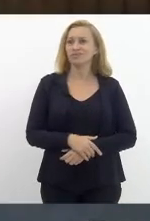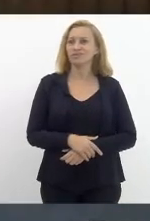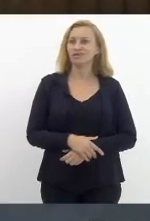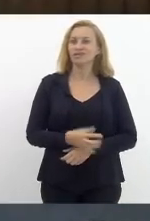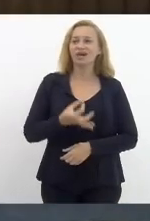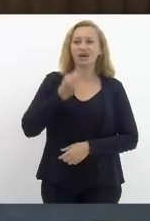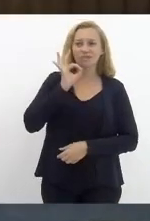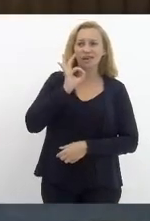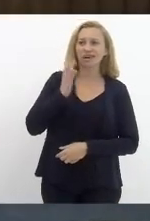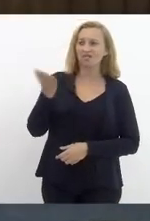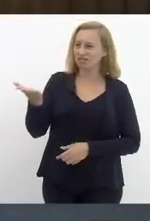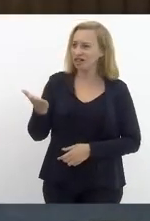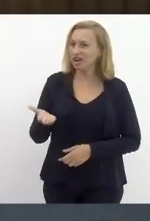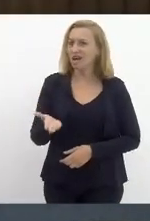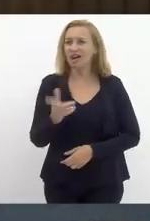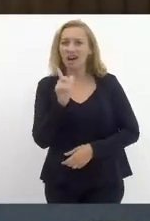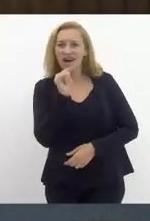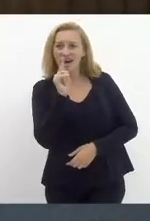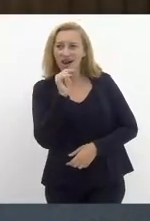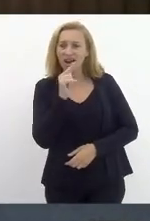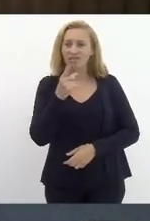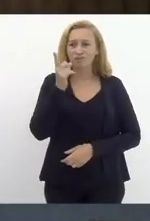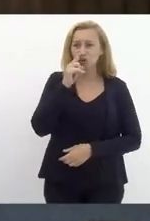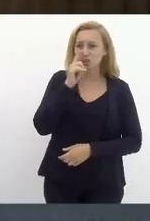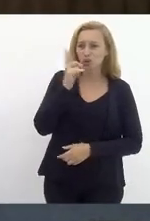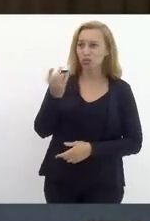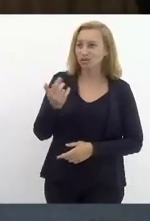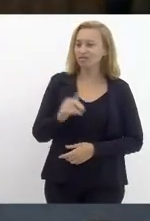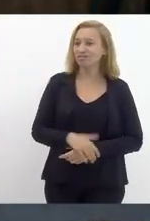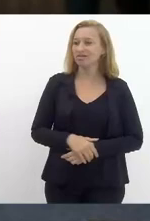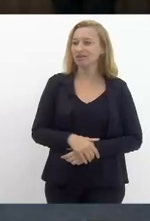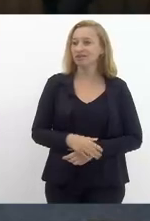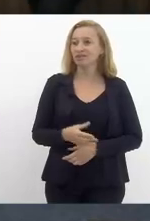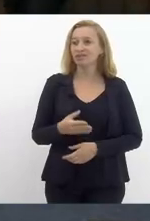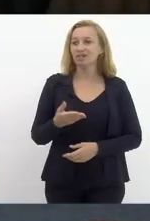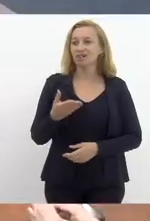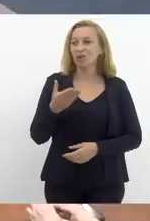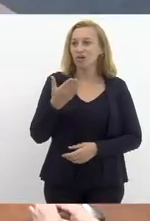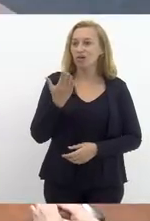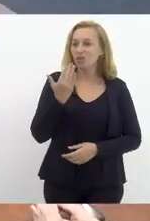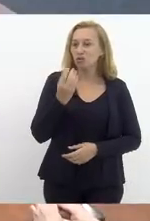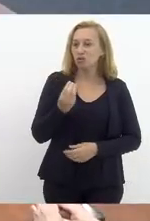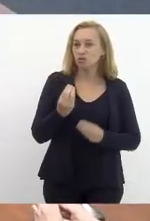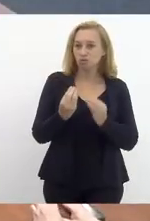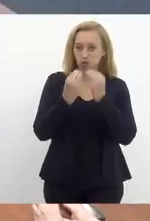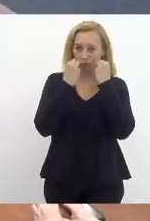café, bebem água, comem biscoito, comem sanduíche da Andréia.